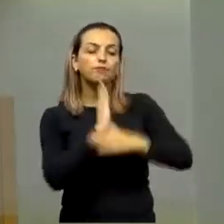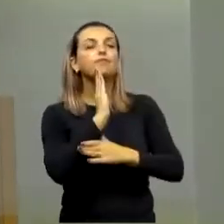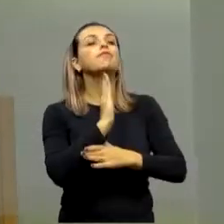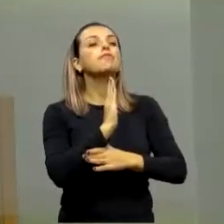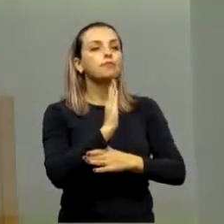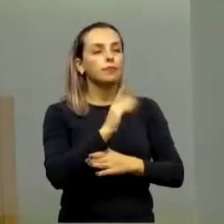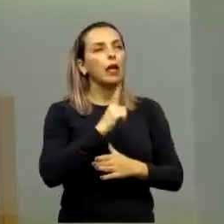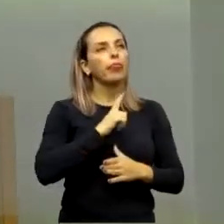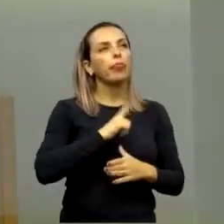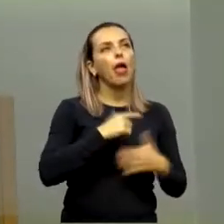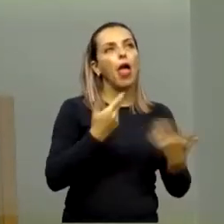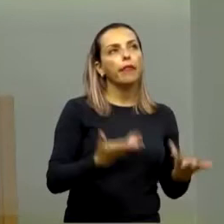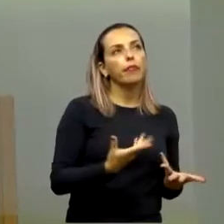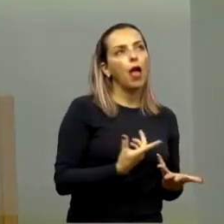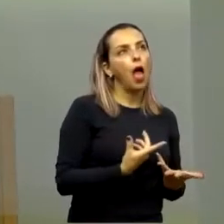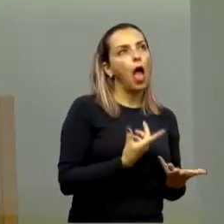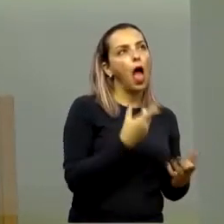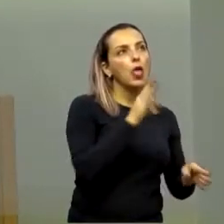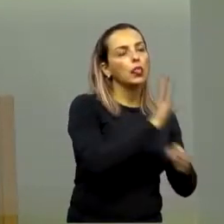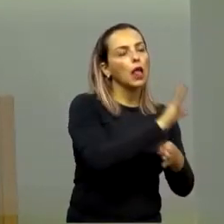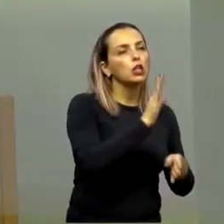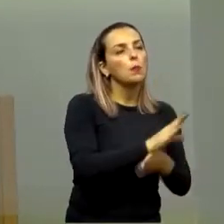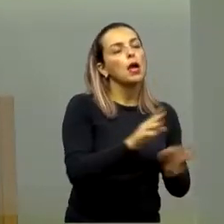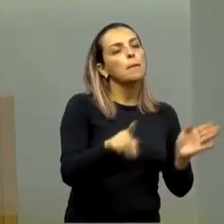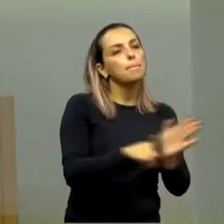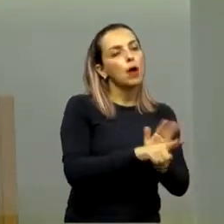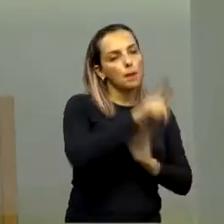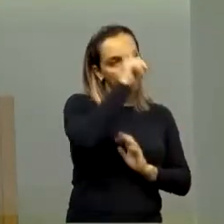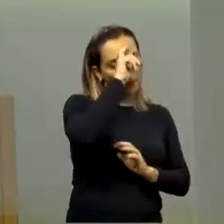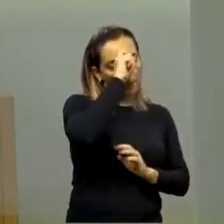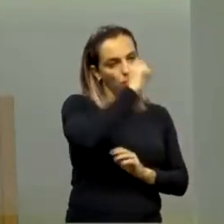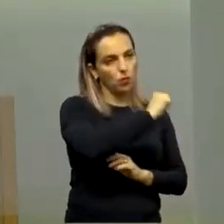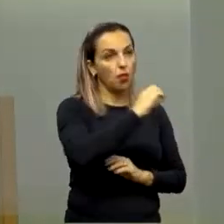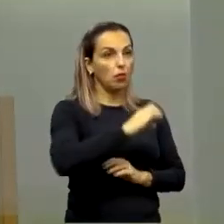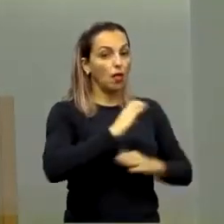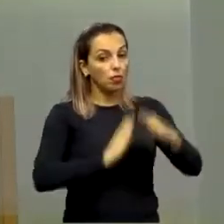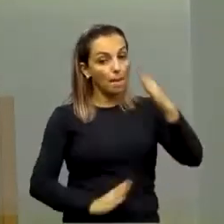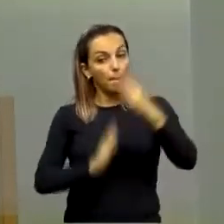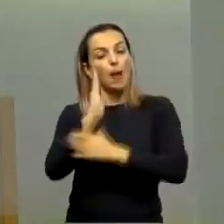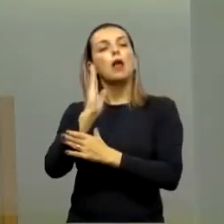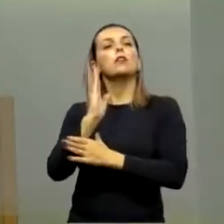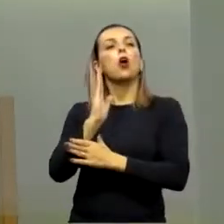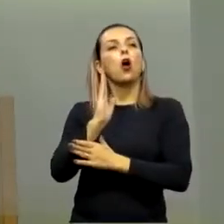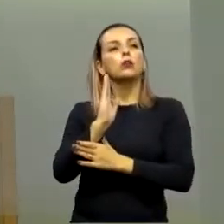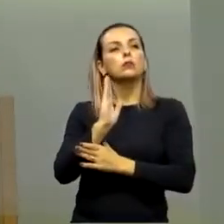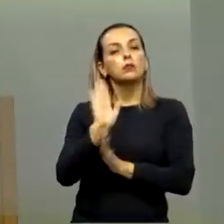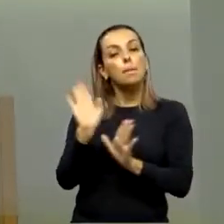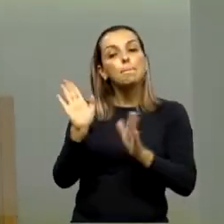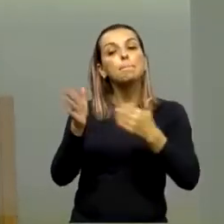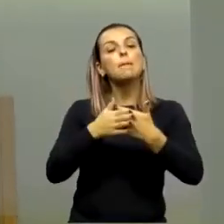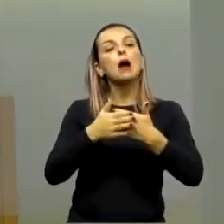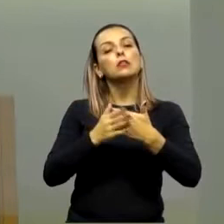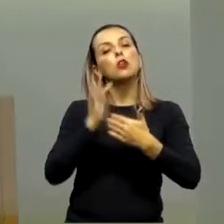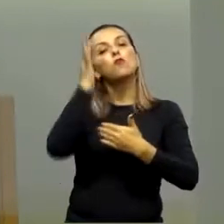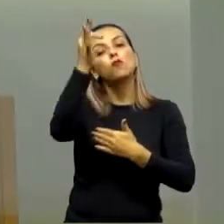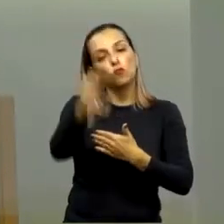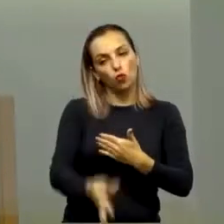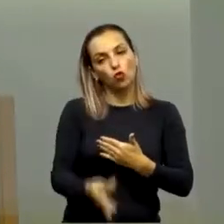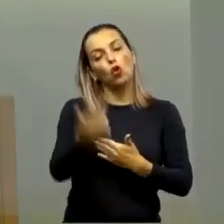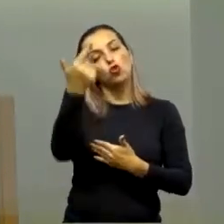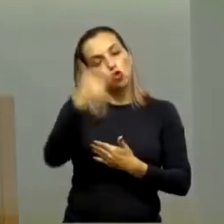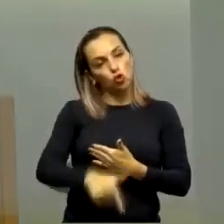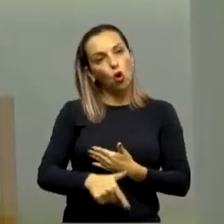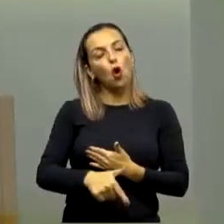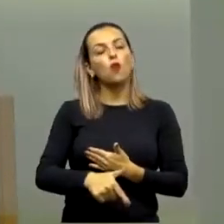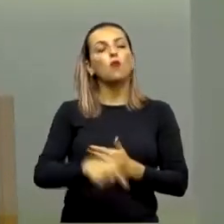tem x e atendimento da Santa Casa passou fecha no próximo mês já